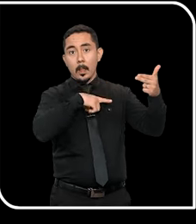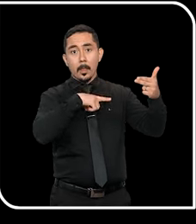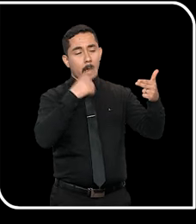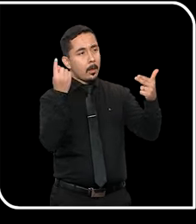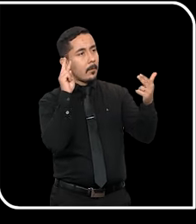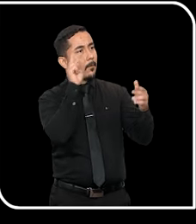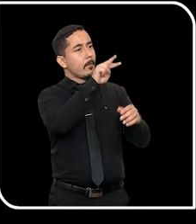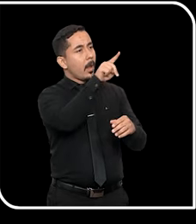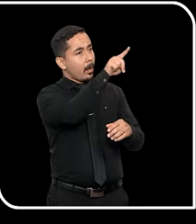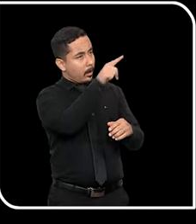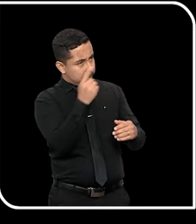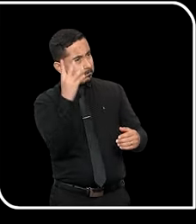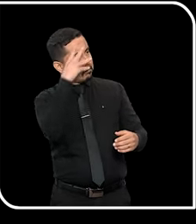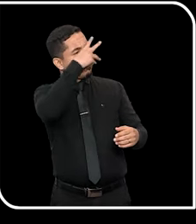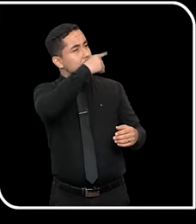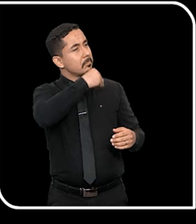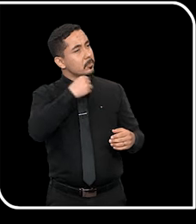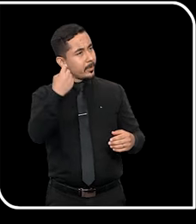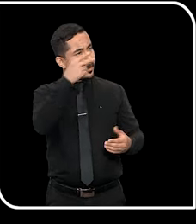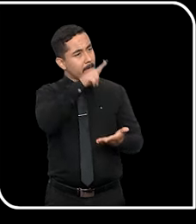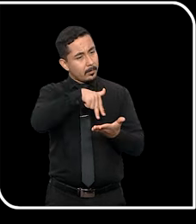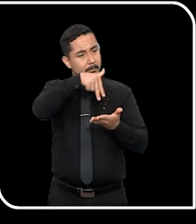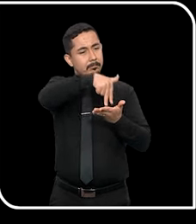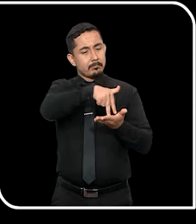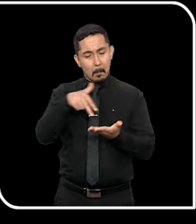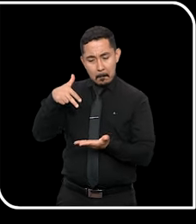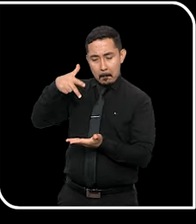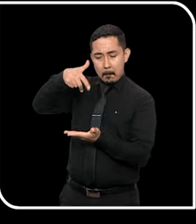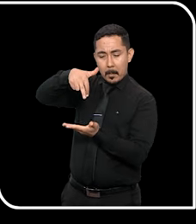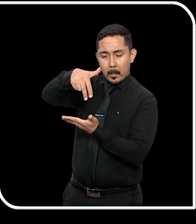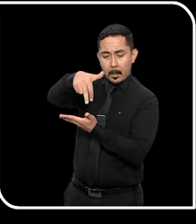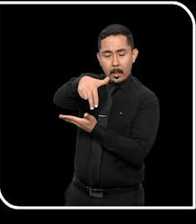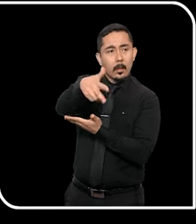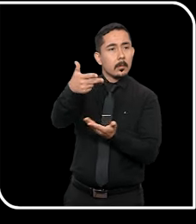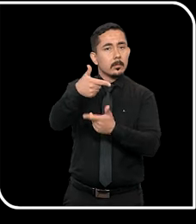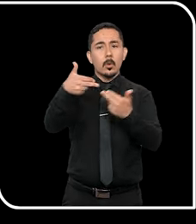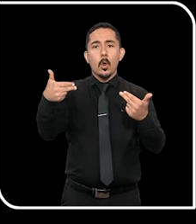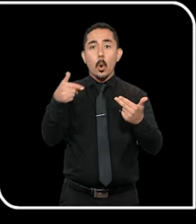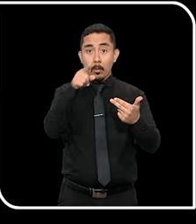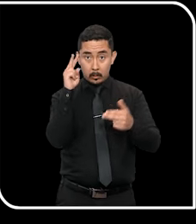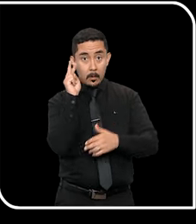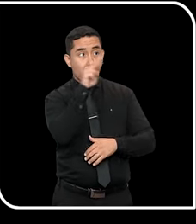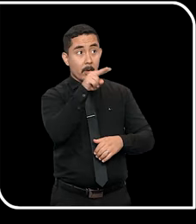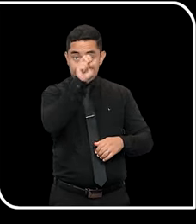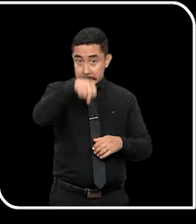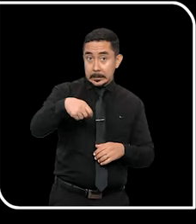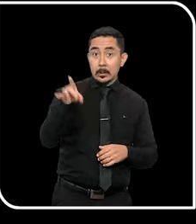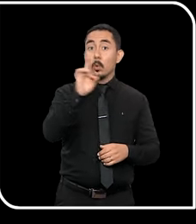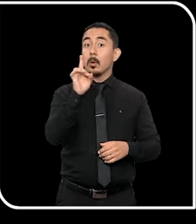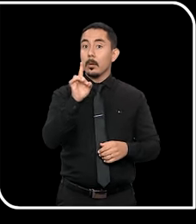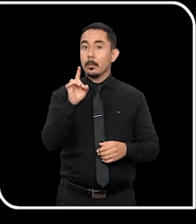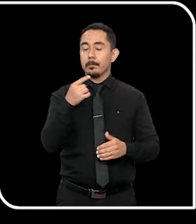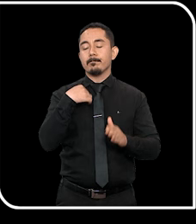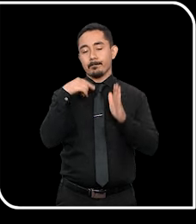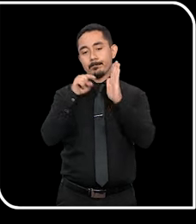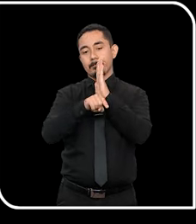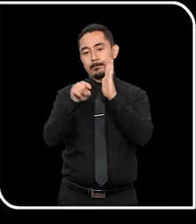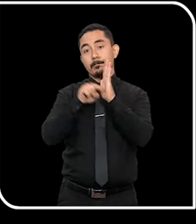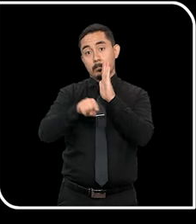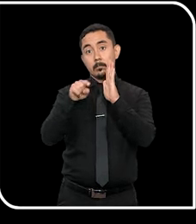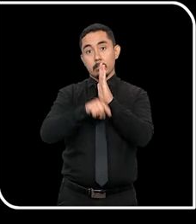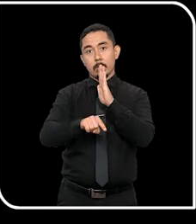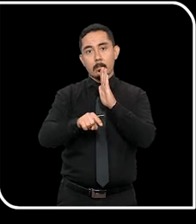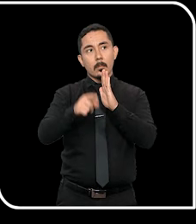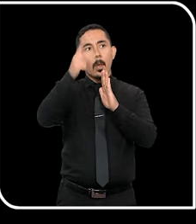exemplo de beleza e padrão e e algo assim do tipo então eu pergunto para vocês